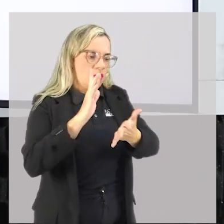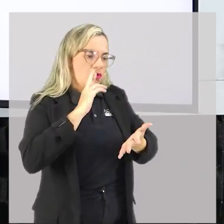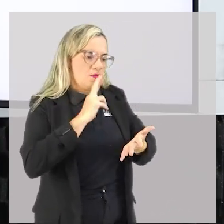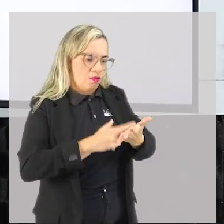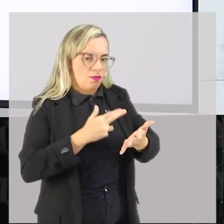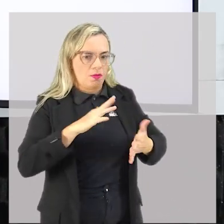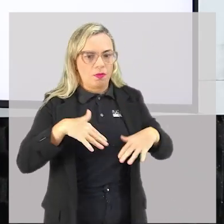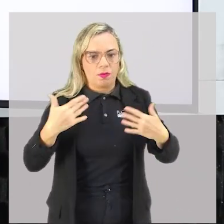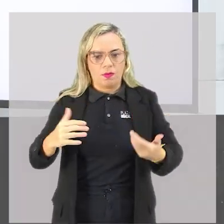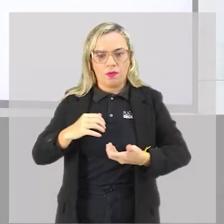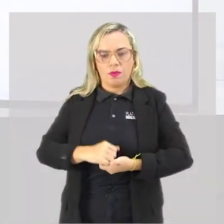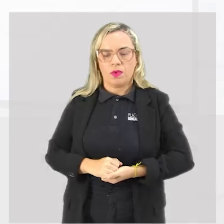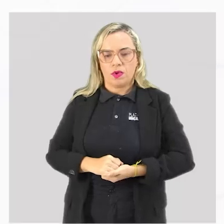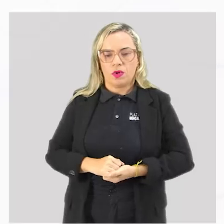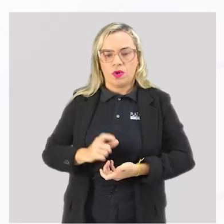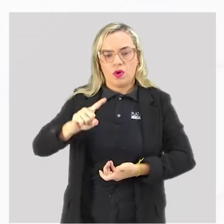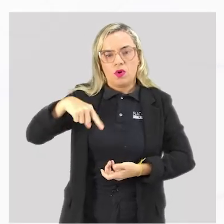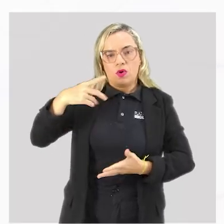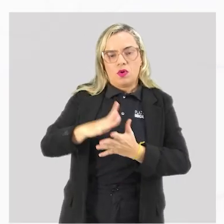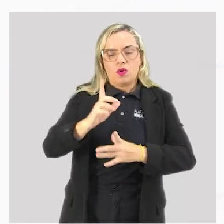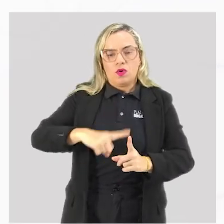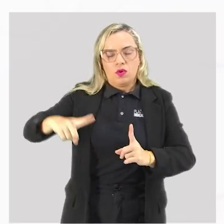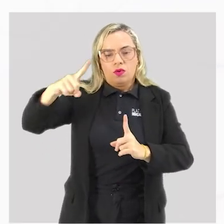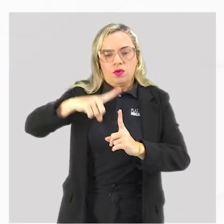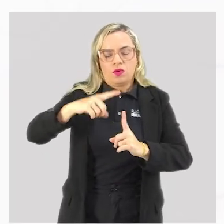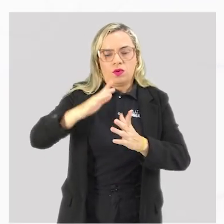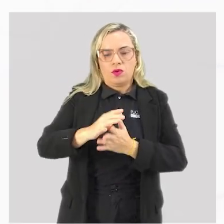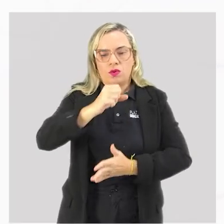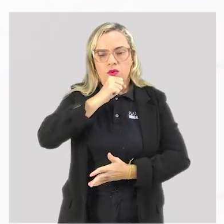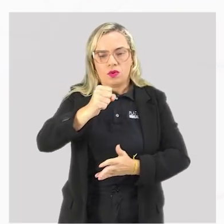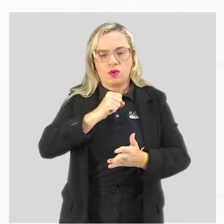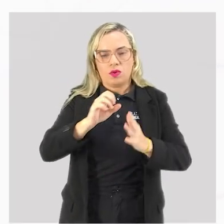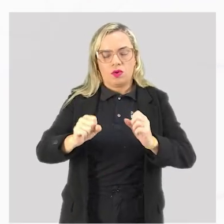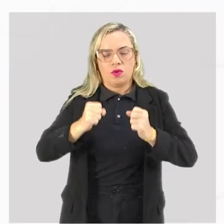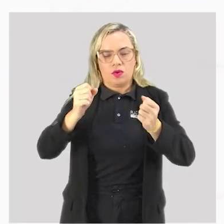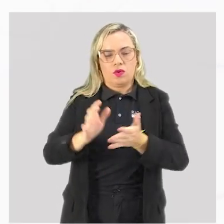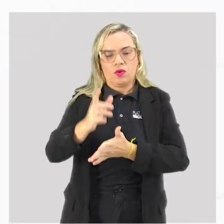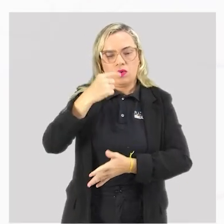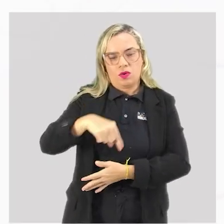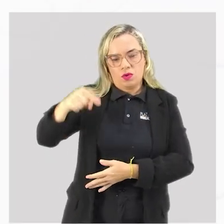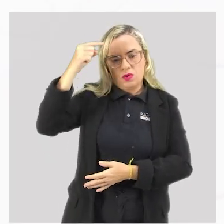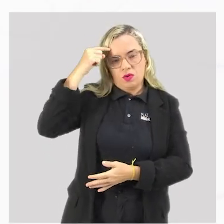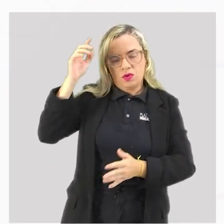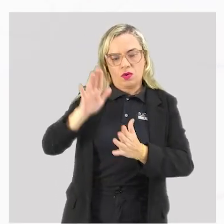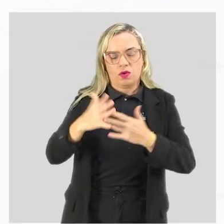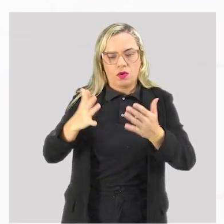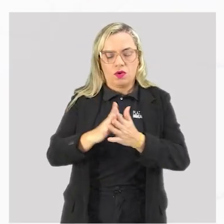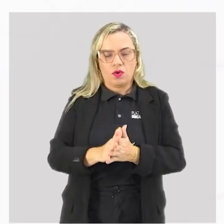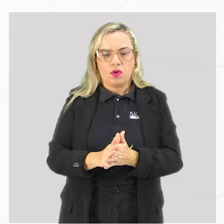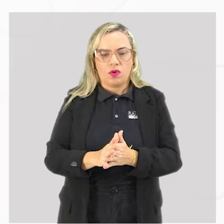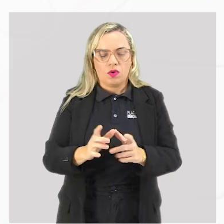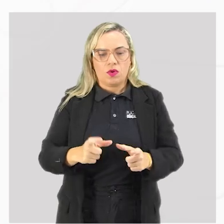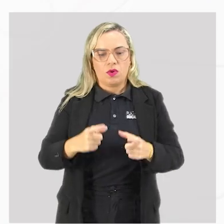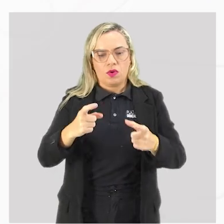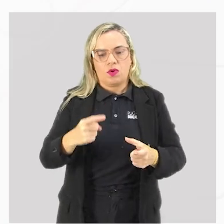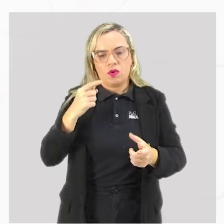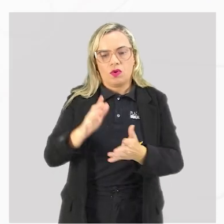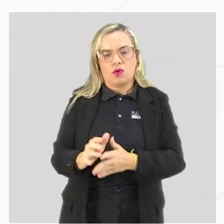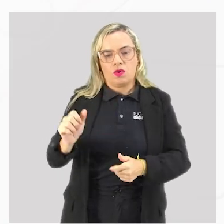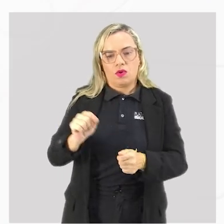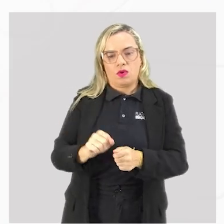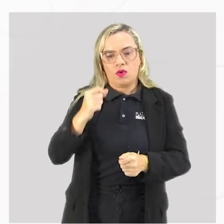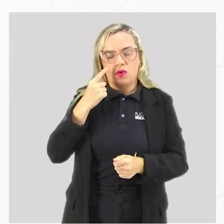entrevistada. Outro tipo de entrevista que a gente pode pensar, que você pode encontrar, que pode ser feito,